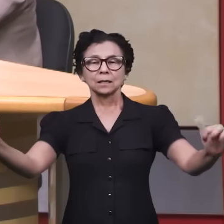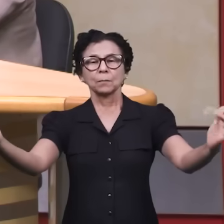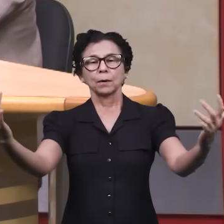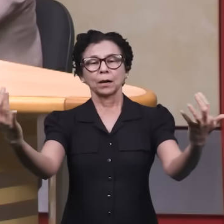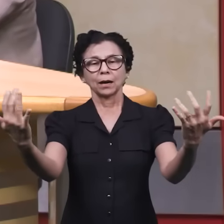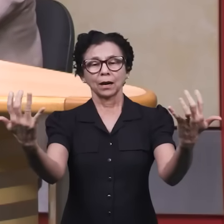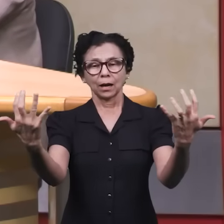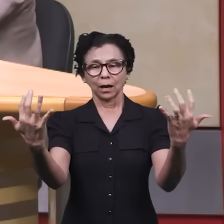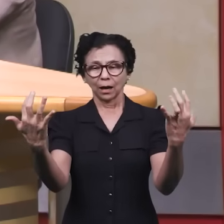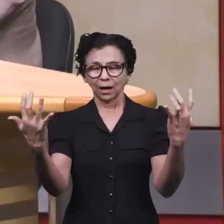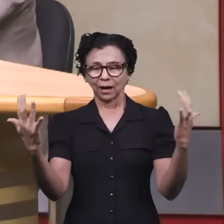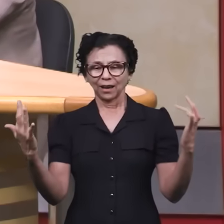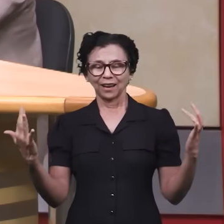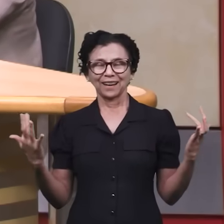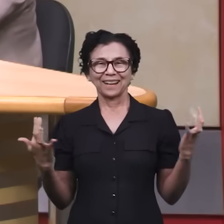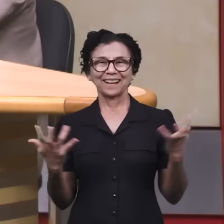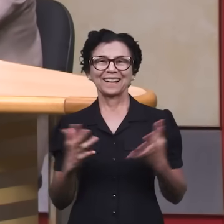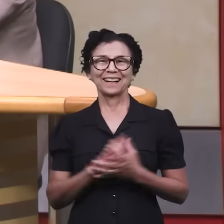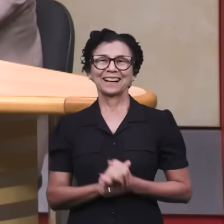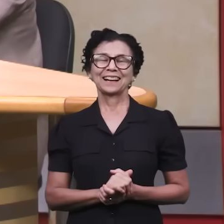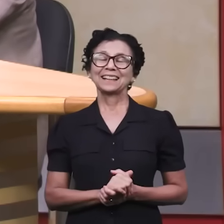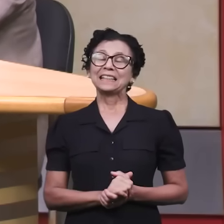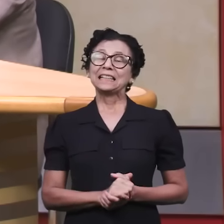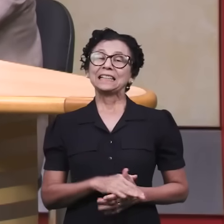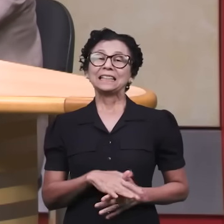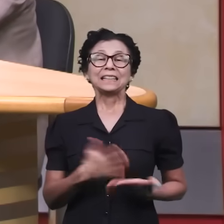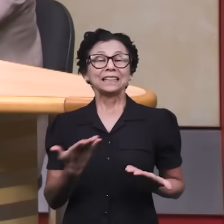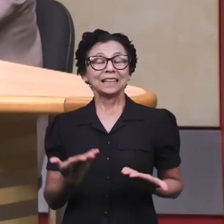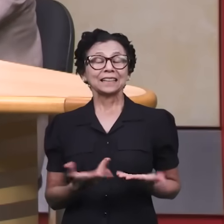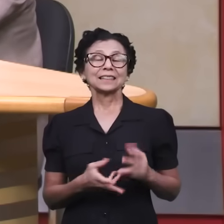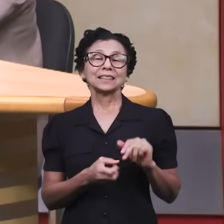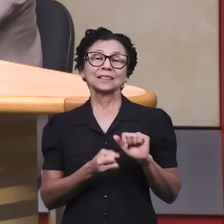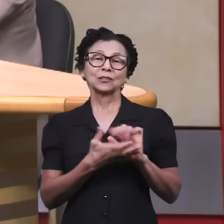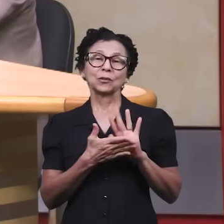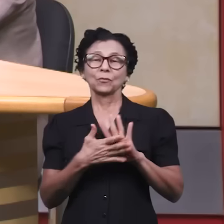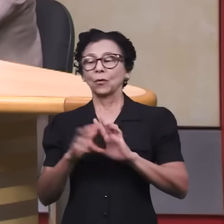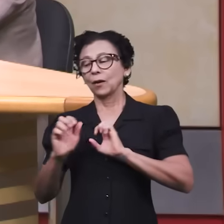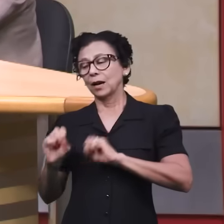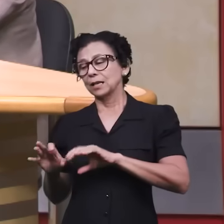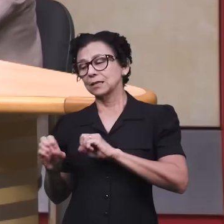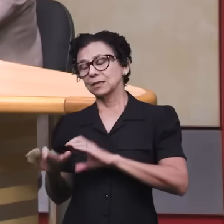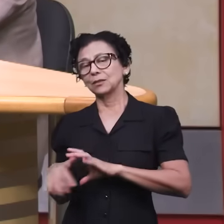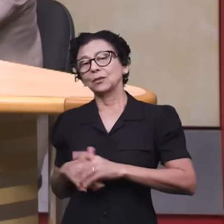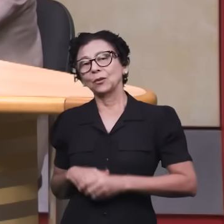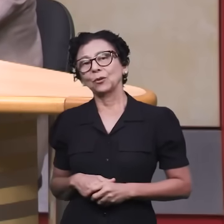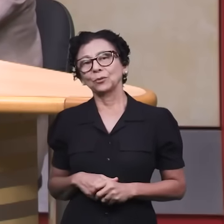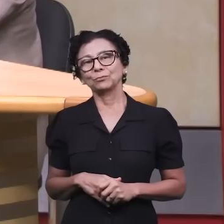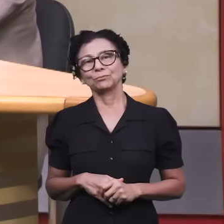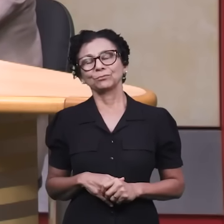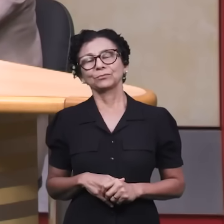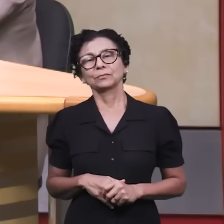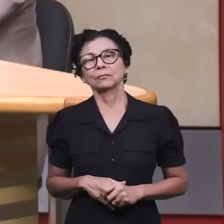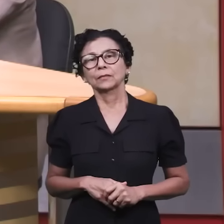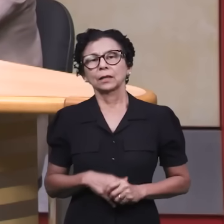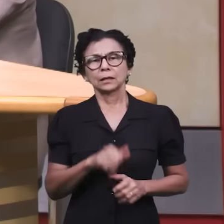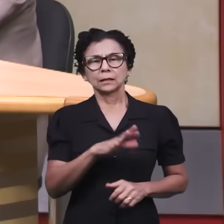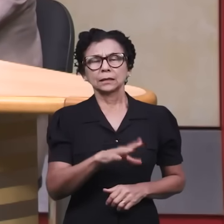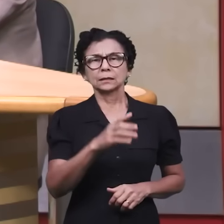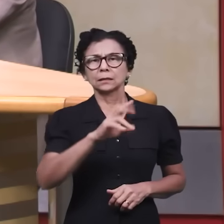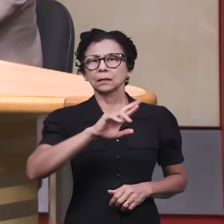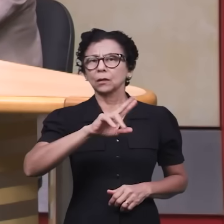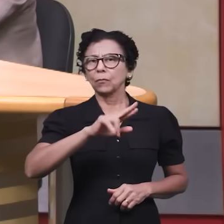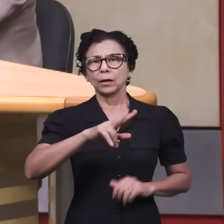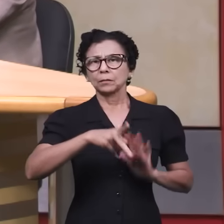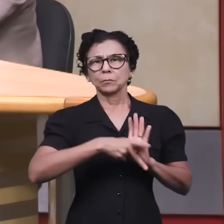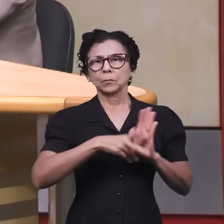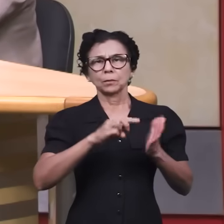reunir em torno dela e tivemos um louvor das crianças cantado pelas crianças do local, crianças que não pertenciam até então à igreja e